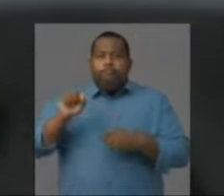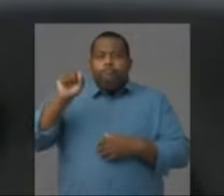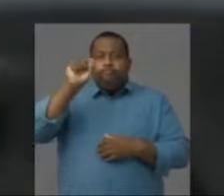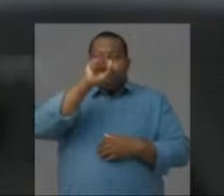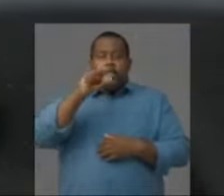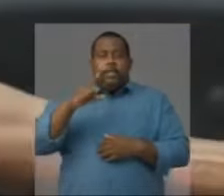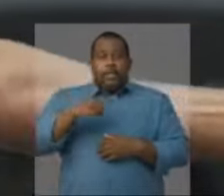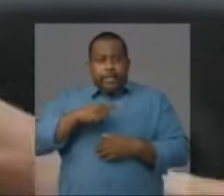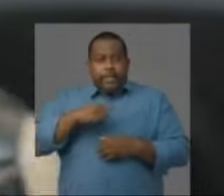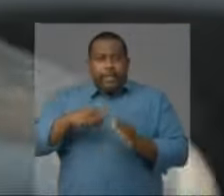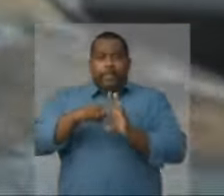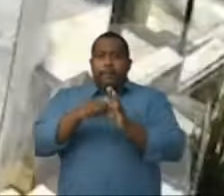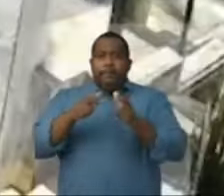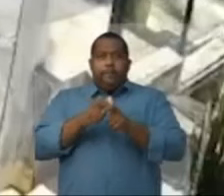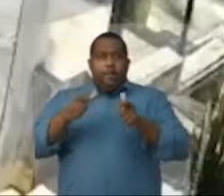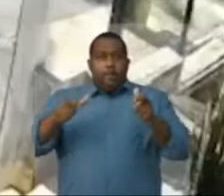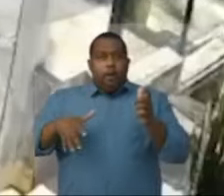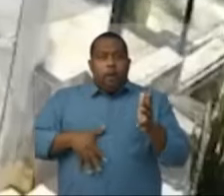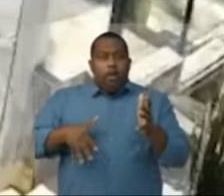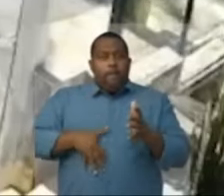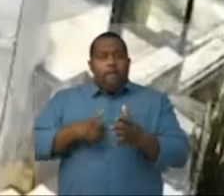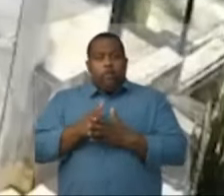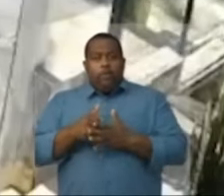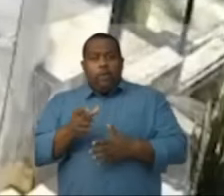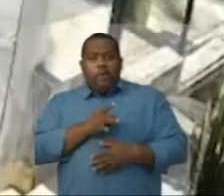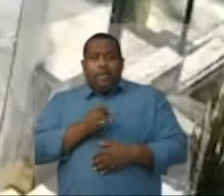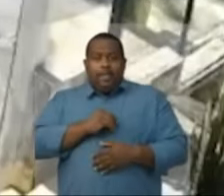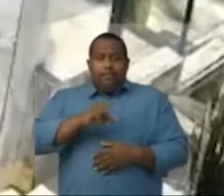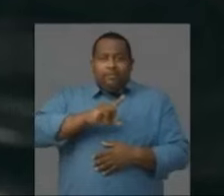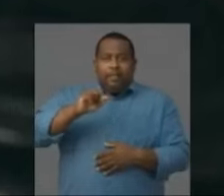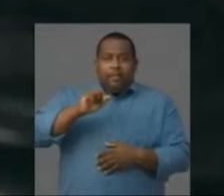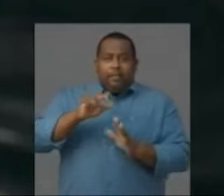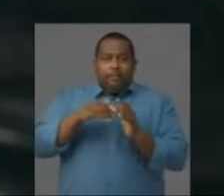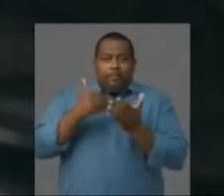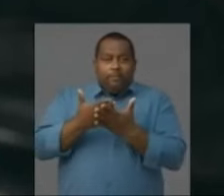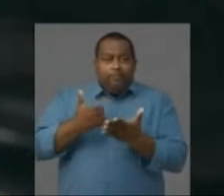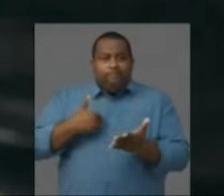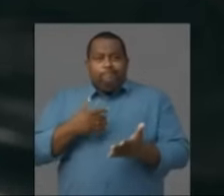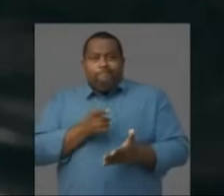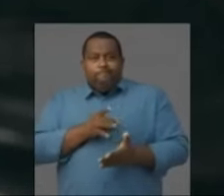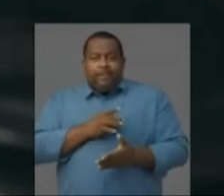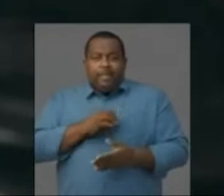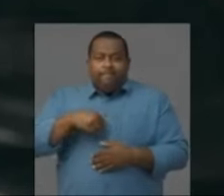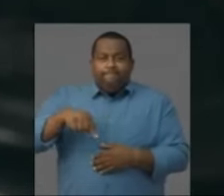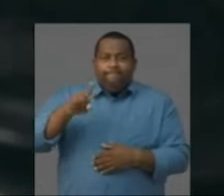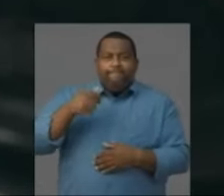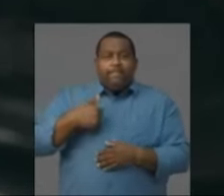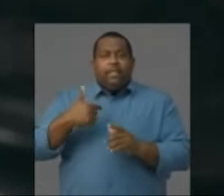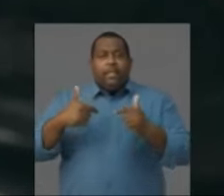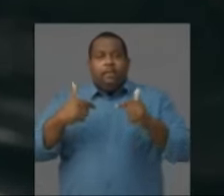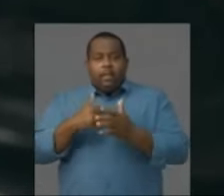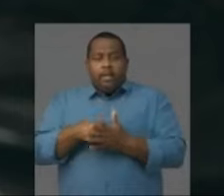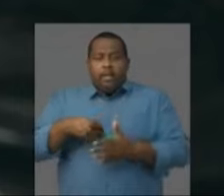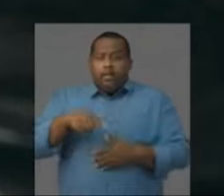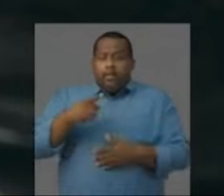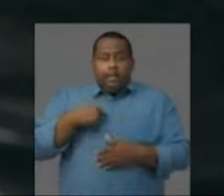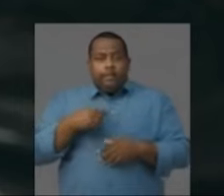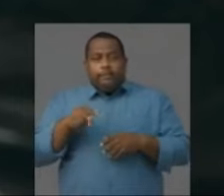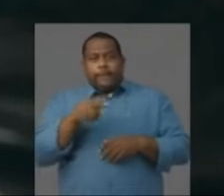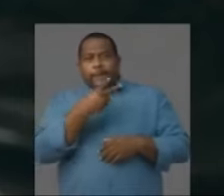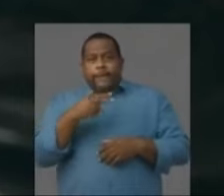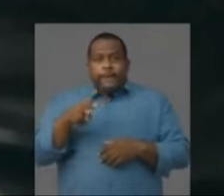todo lugar o crime está dominando. De manhã eu tenho medo de levantar para levar para a escola, eu tenho medo de levantar para ir trabalhar. Quando a gente